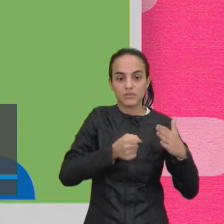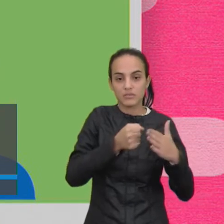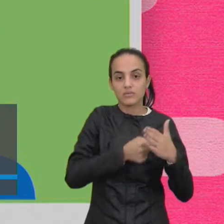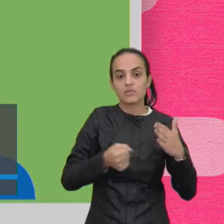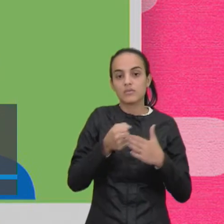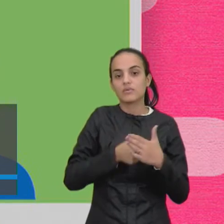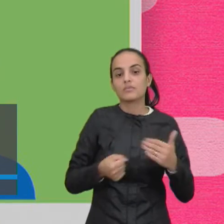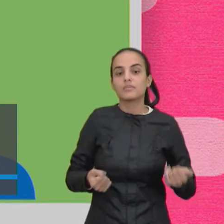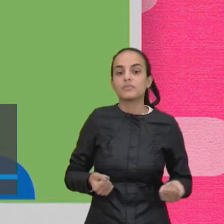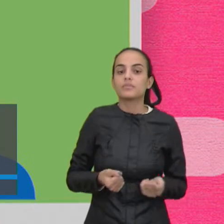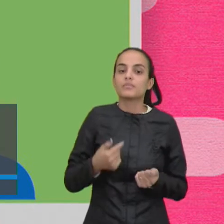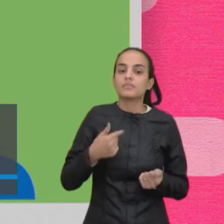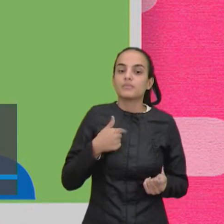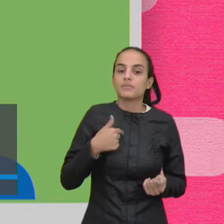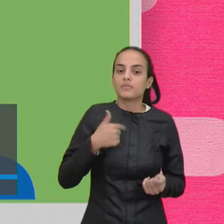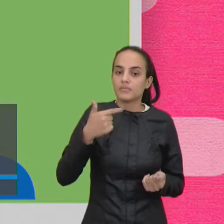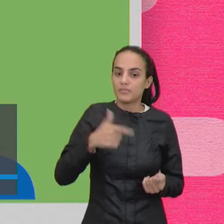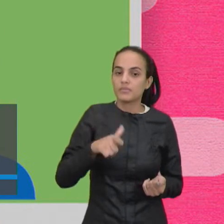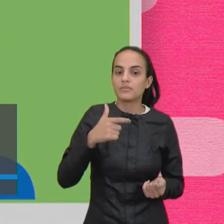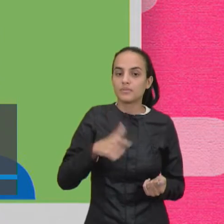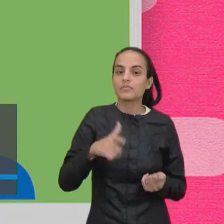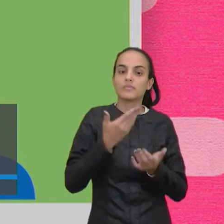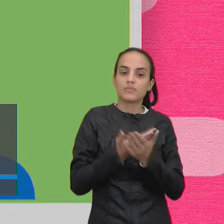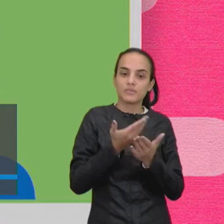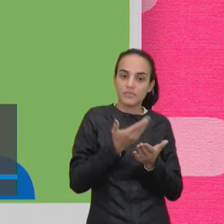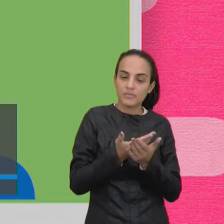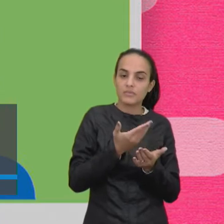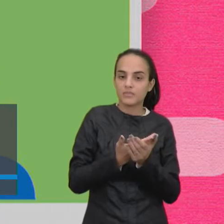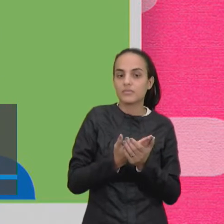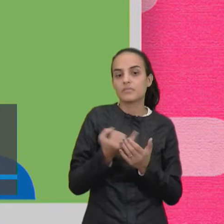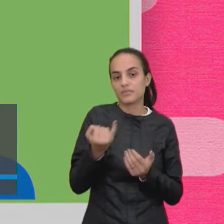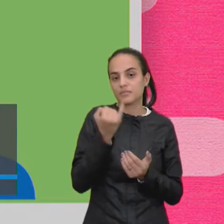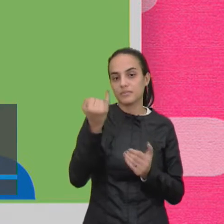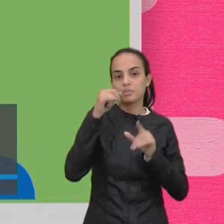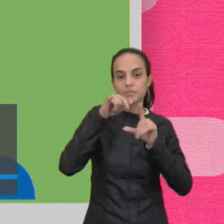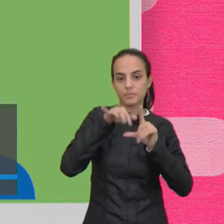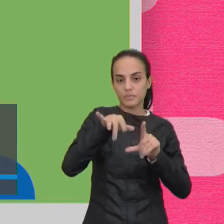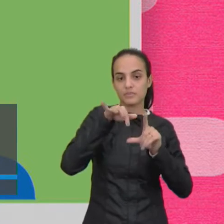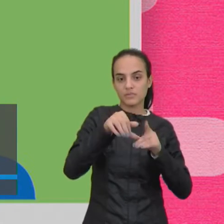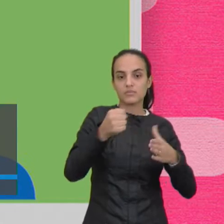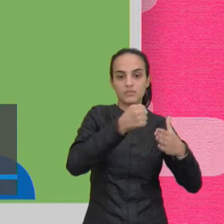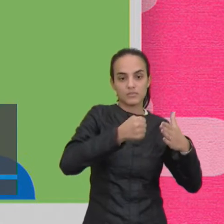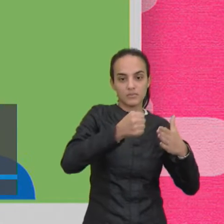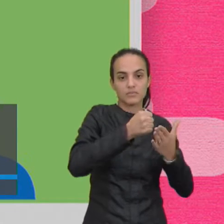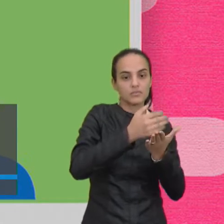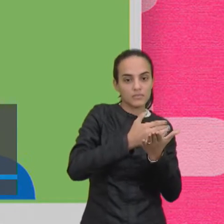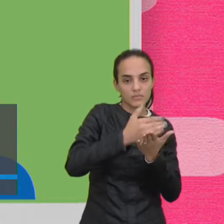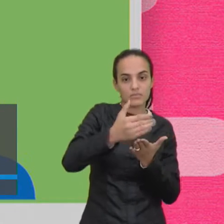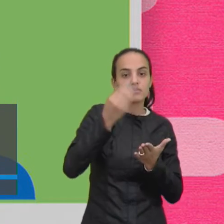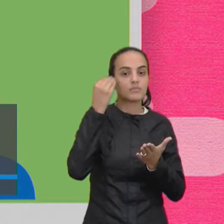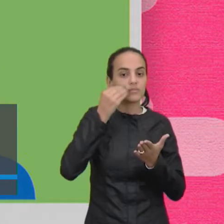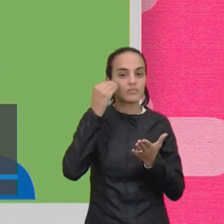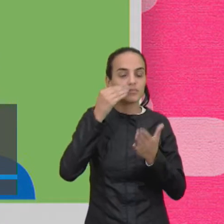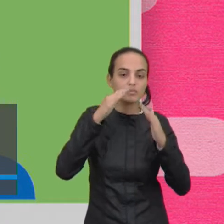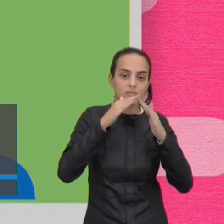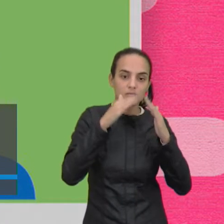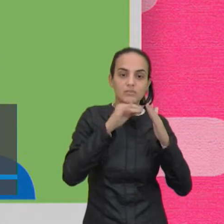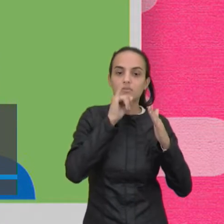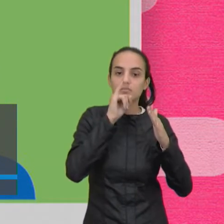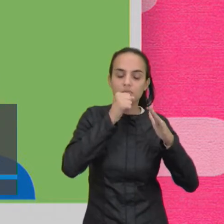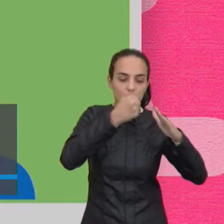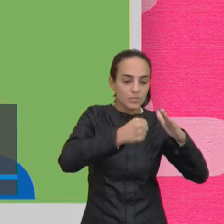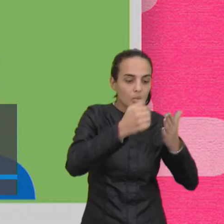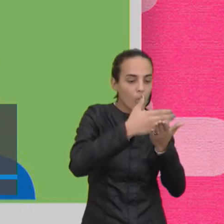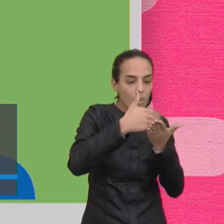volto, hoje eu tô repetitiva, o negócio do estudo, tal do estudo. Ah, quer ser influenciadora de culinária? Começa a fazer as experiências em casa, fazer os bolos,